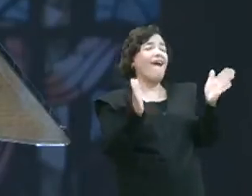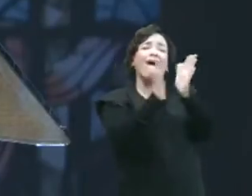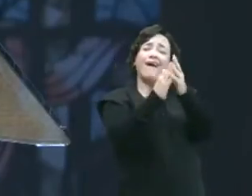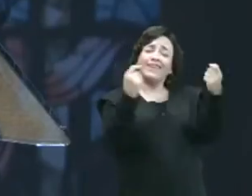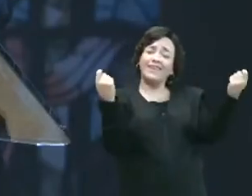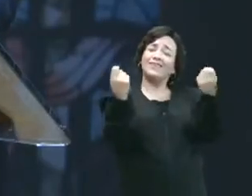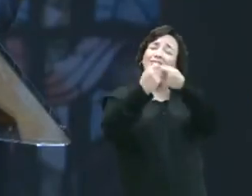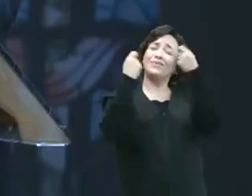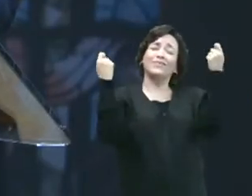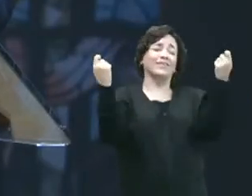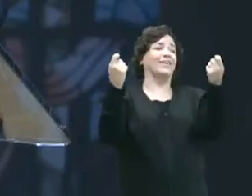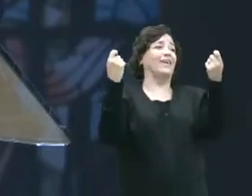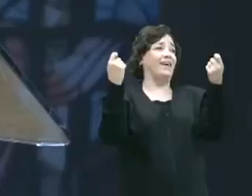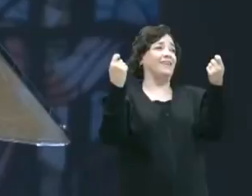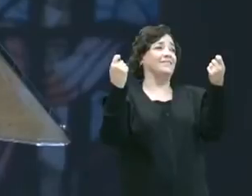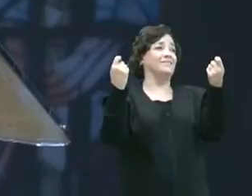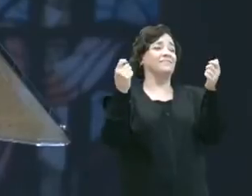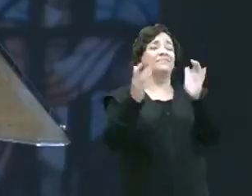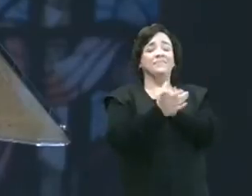Aleluia.